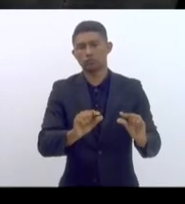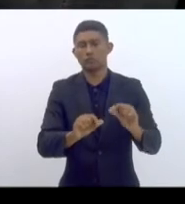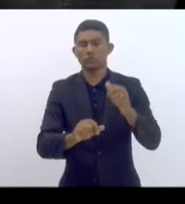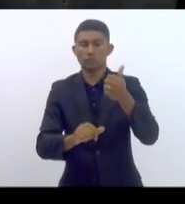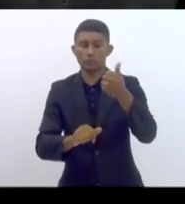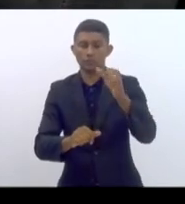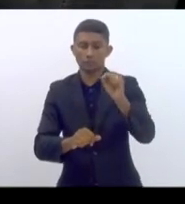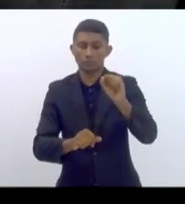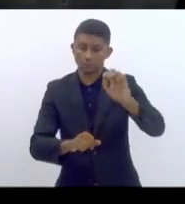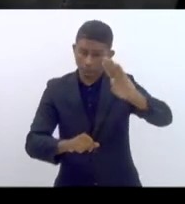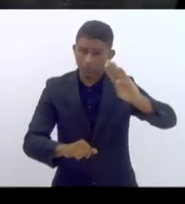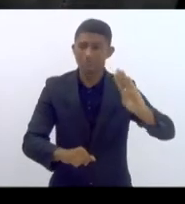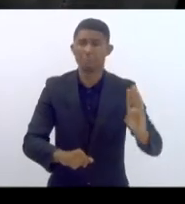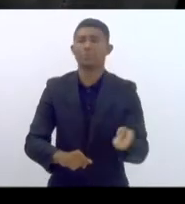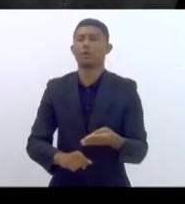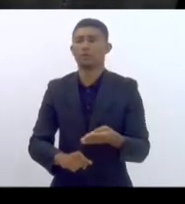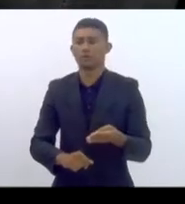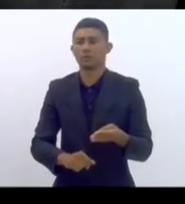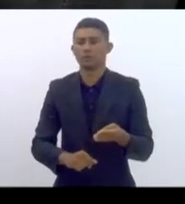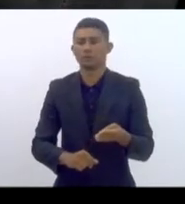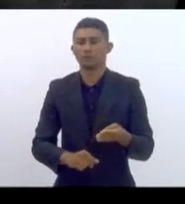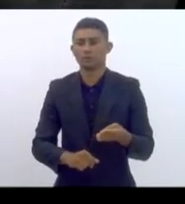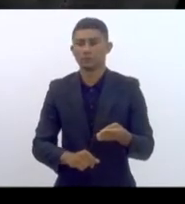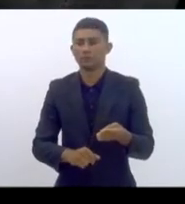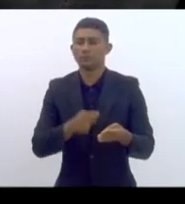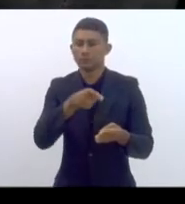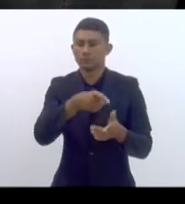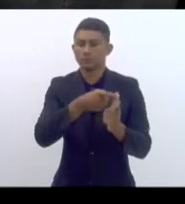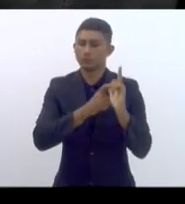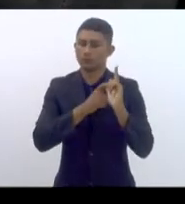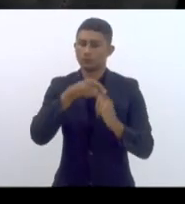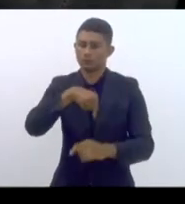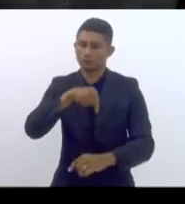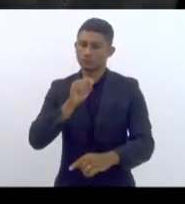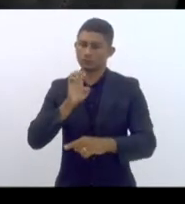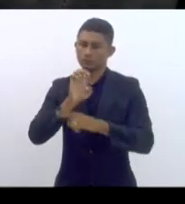bilhões no estoque da dívida do Estado. Tá?